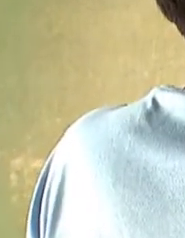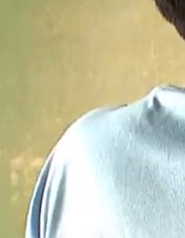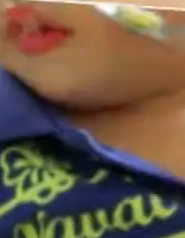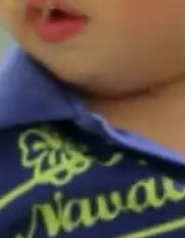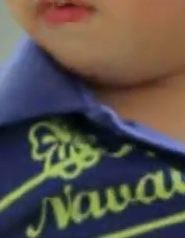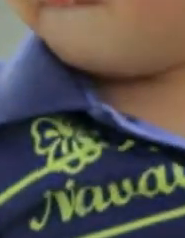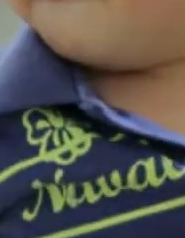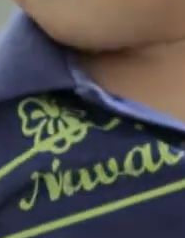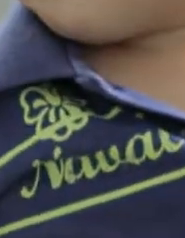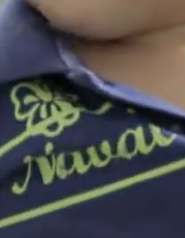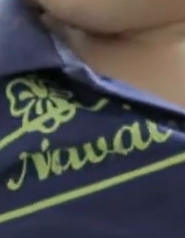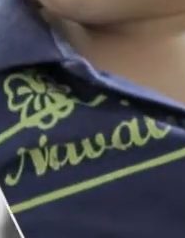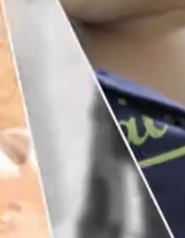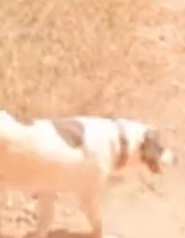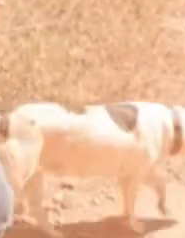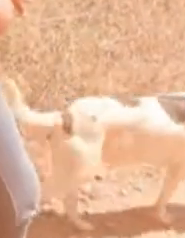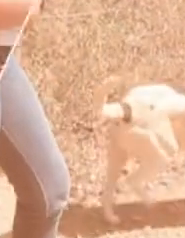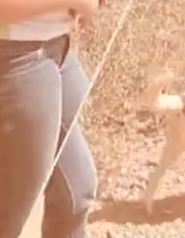Música